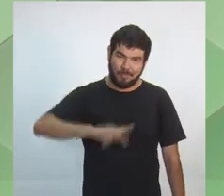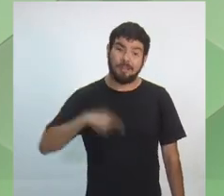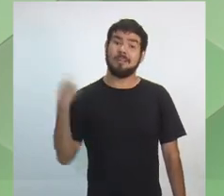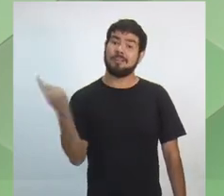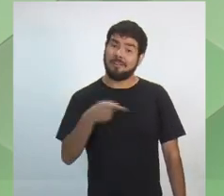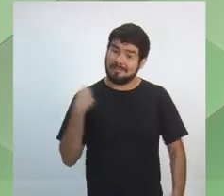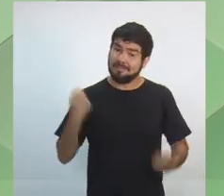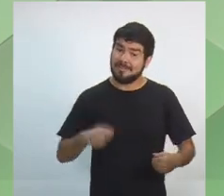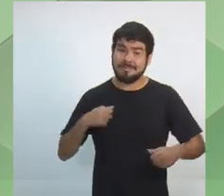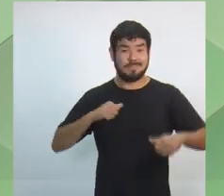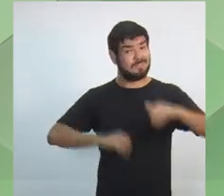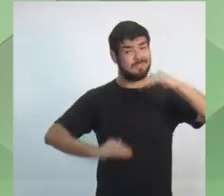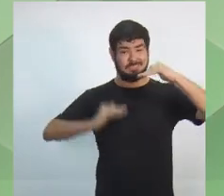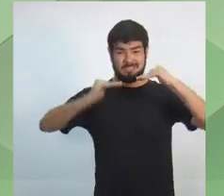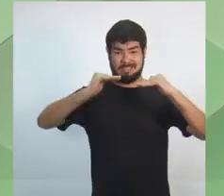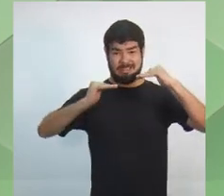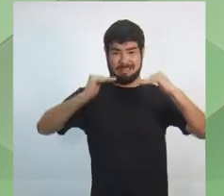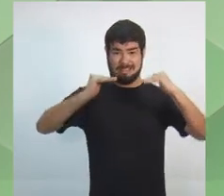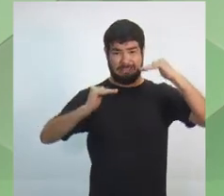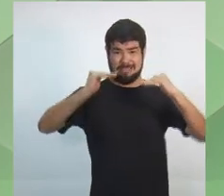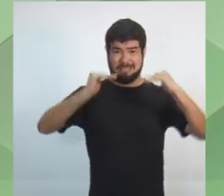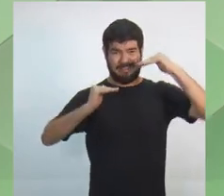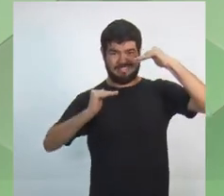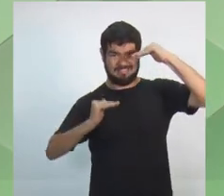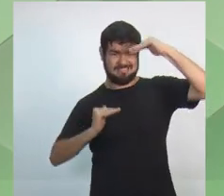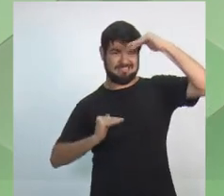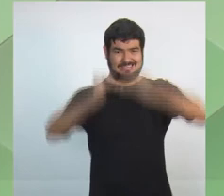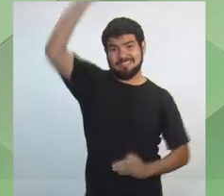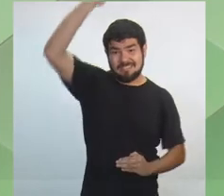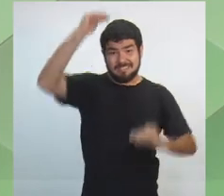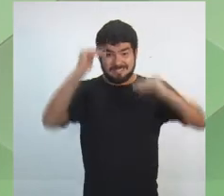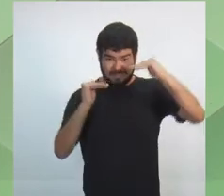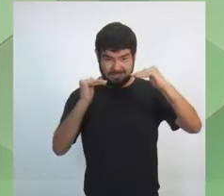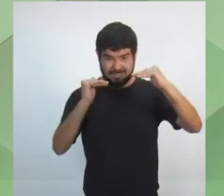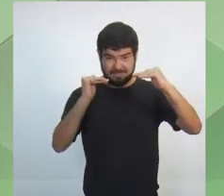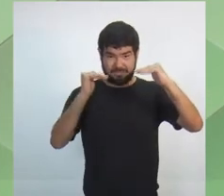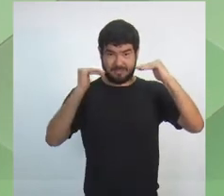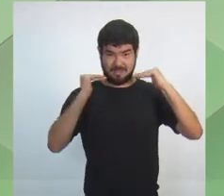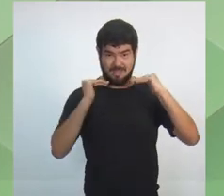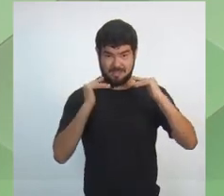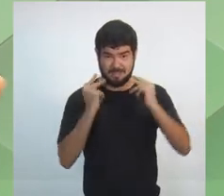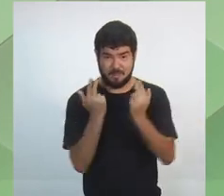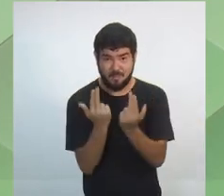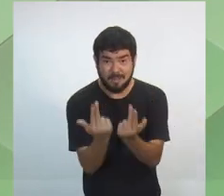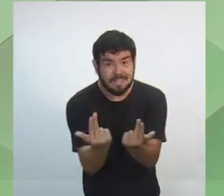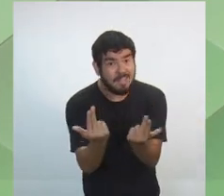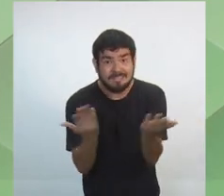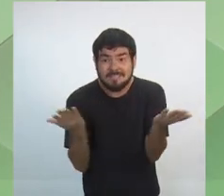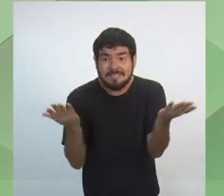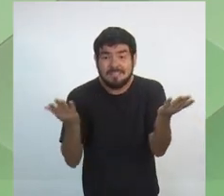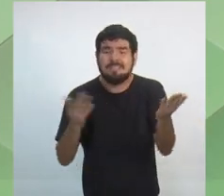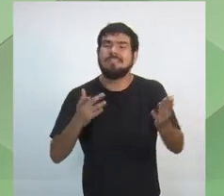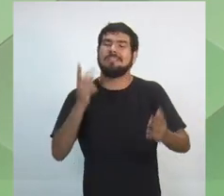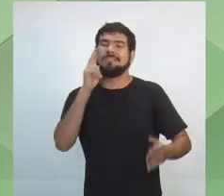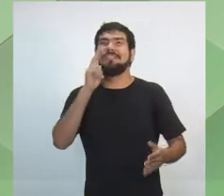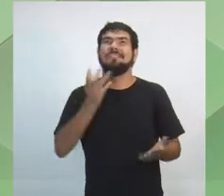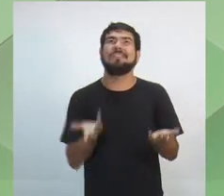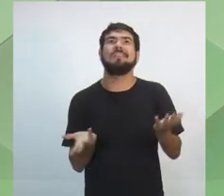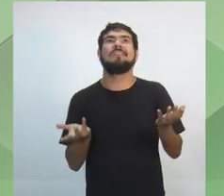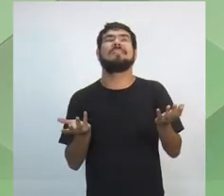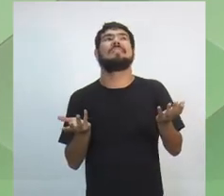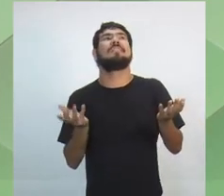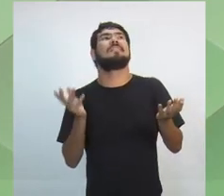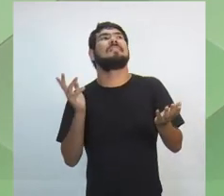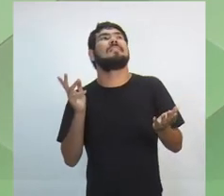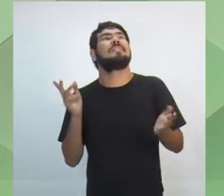essas desigualdades. Já está mais do que provado que o modelo que está posto aqui no estado não tem funcionado. No ano passado,